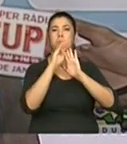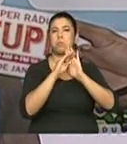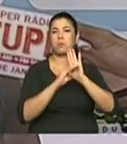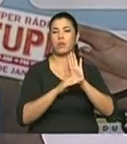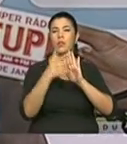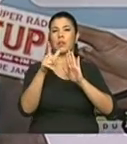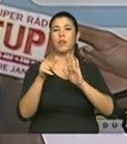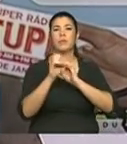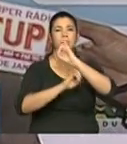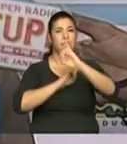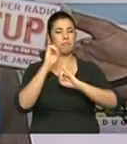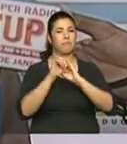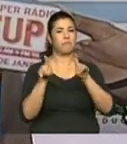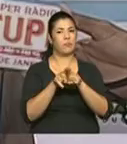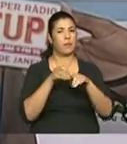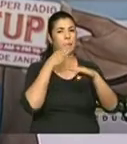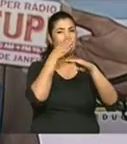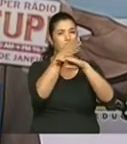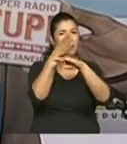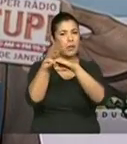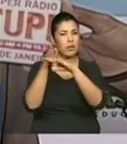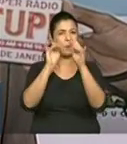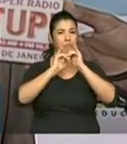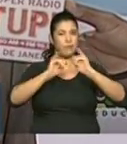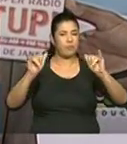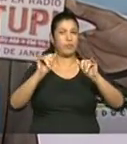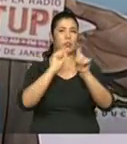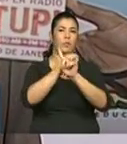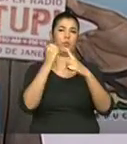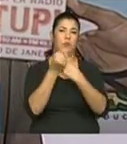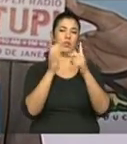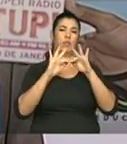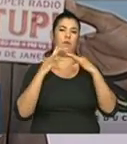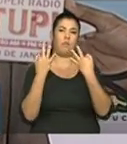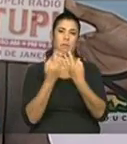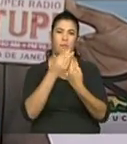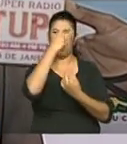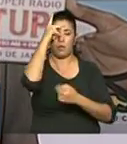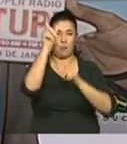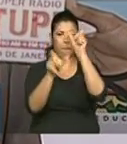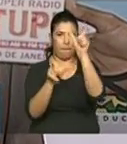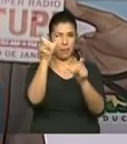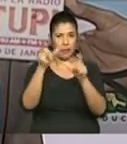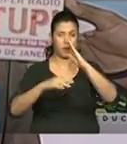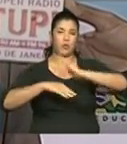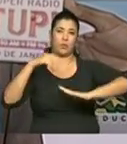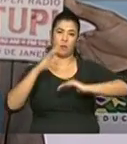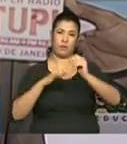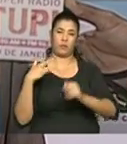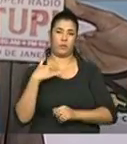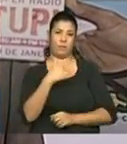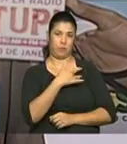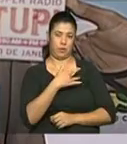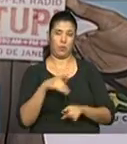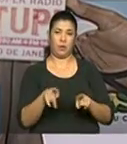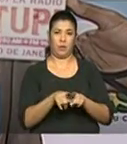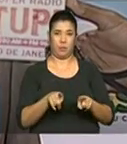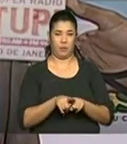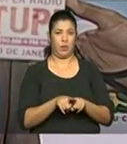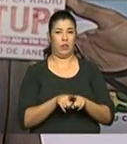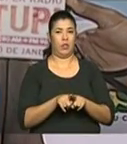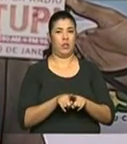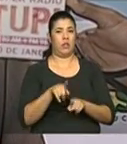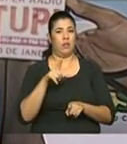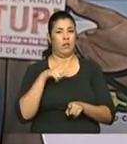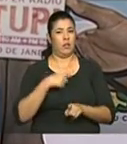para atingir a sociedade, as famílias, os pacientes do Sistema Único de Saúde, mas também os profissionais. E estaremos